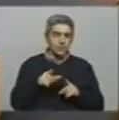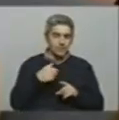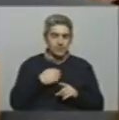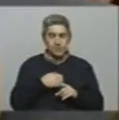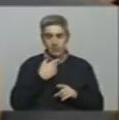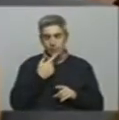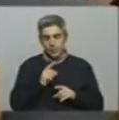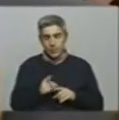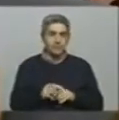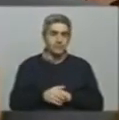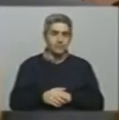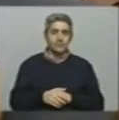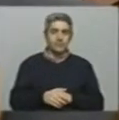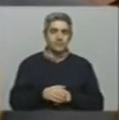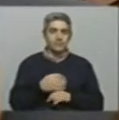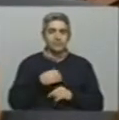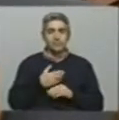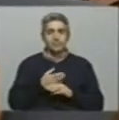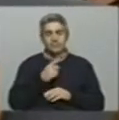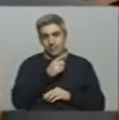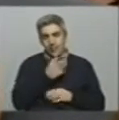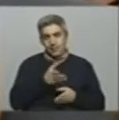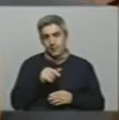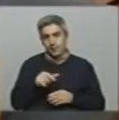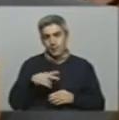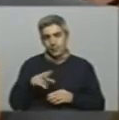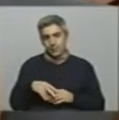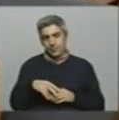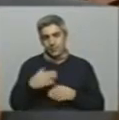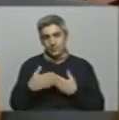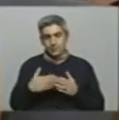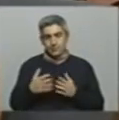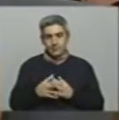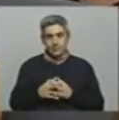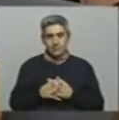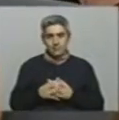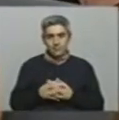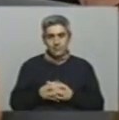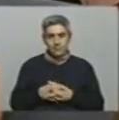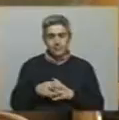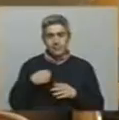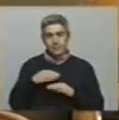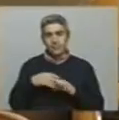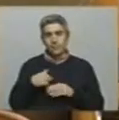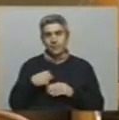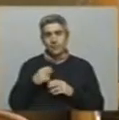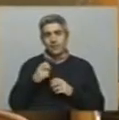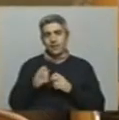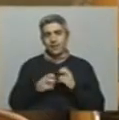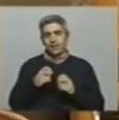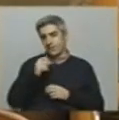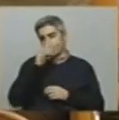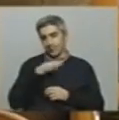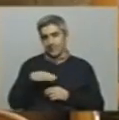muito isso, eu sinto muito isso. Portanto, fui feito, mas vim cá nascer e entretanto, pronto. Eu fui feito e depois voltei agora. No